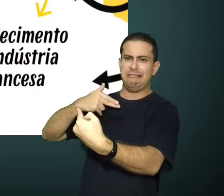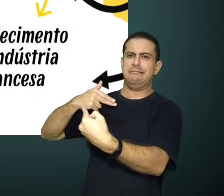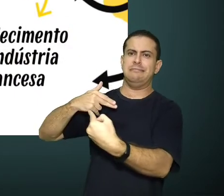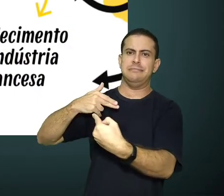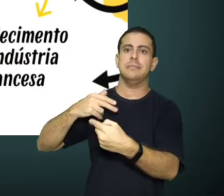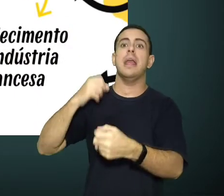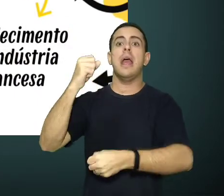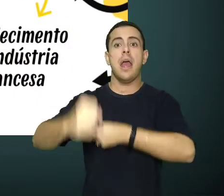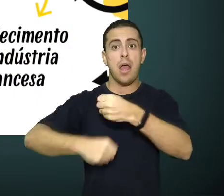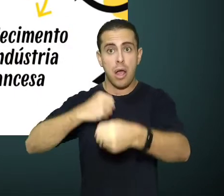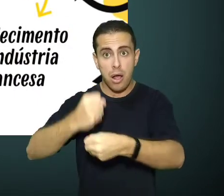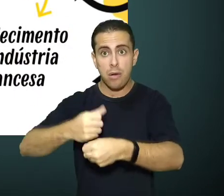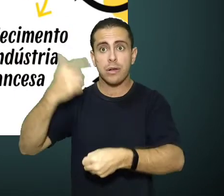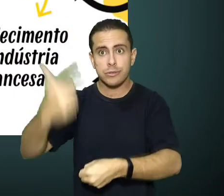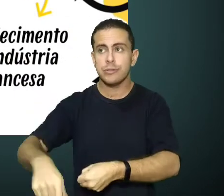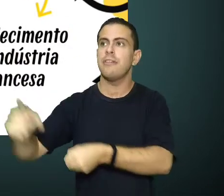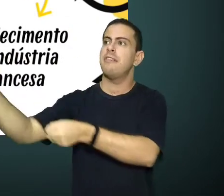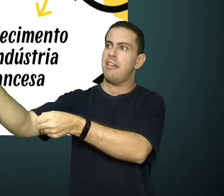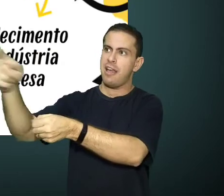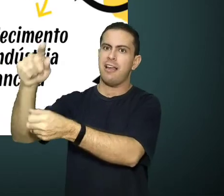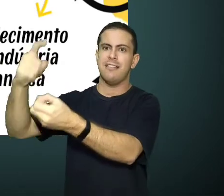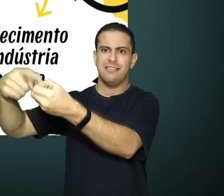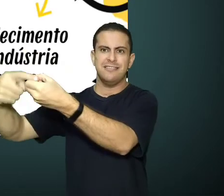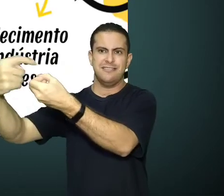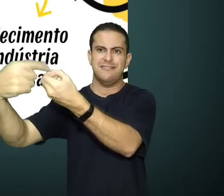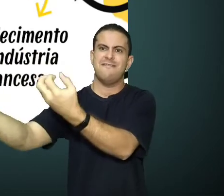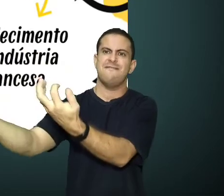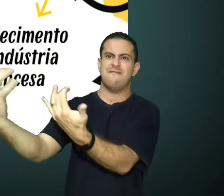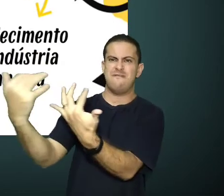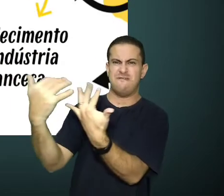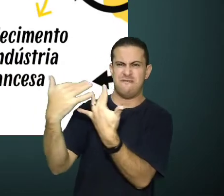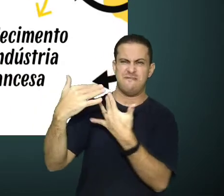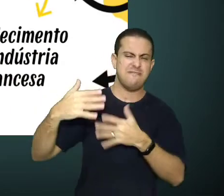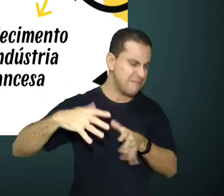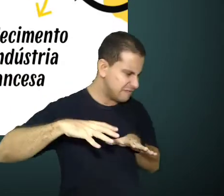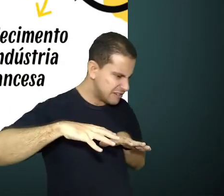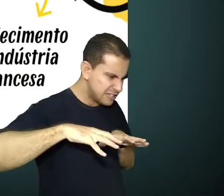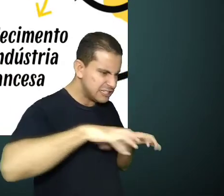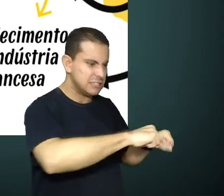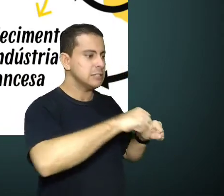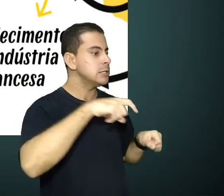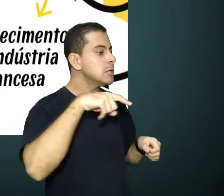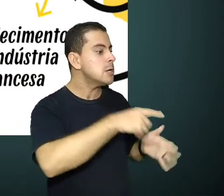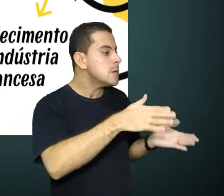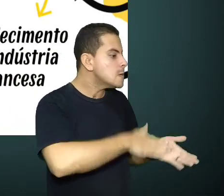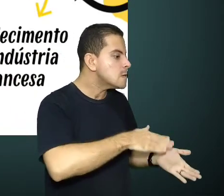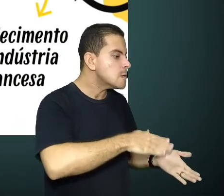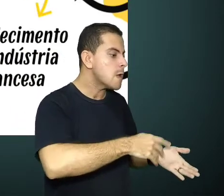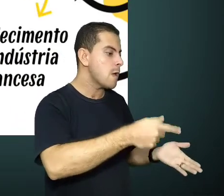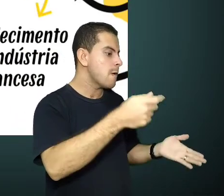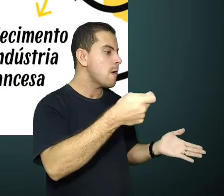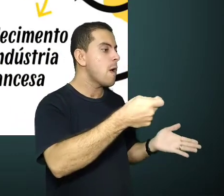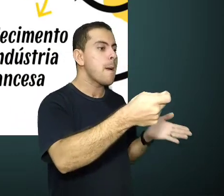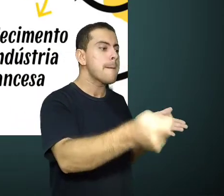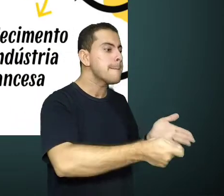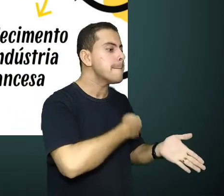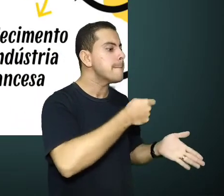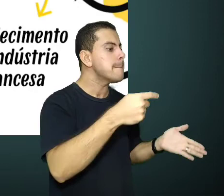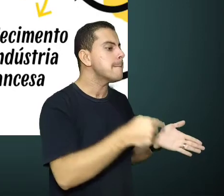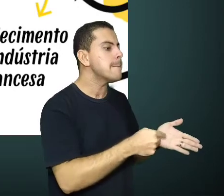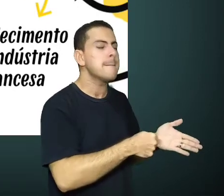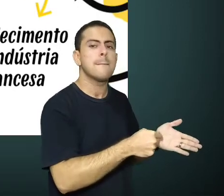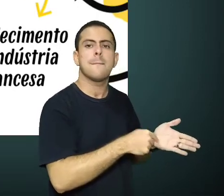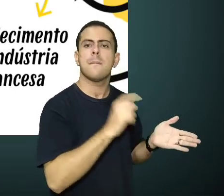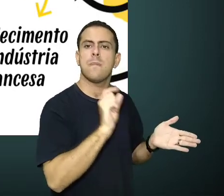ano seguinte, os mesmos países invadiram a França, entraram em Paris e obrigaram Napoleão a assinar o Tratado